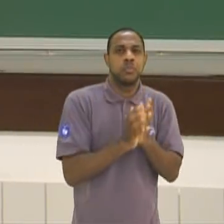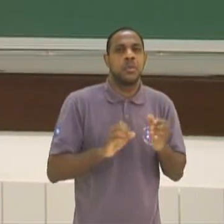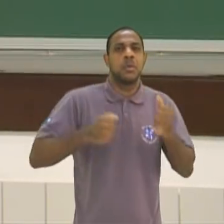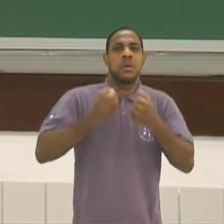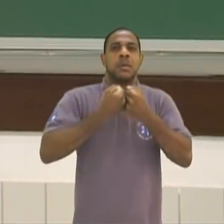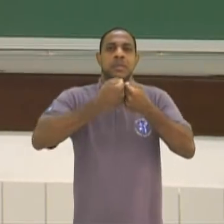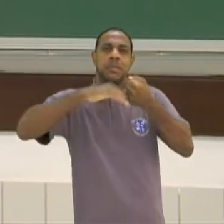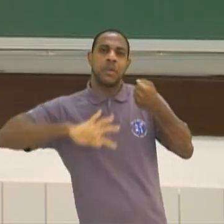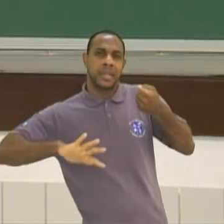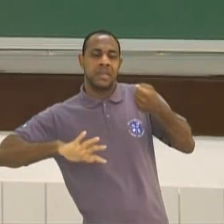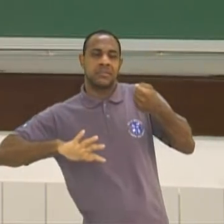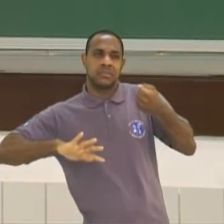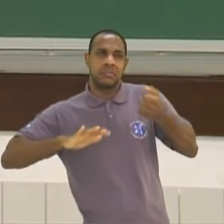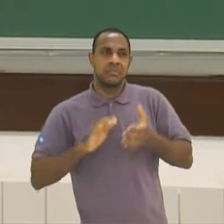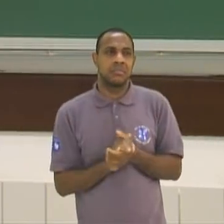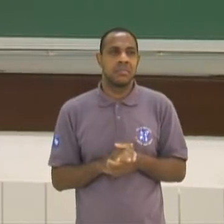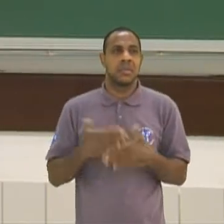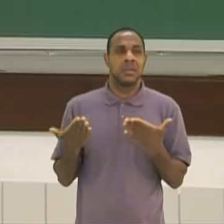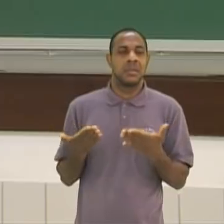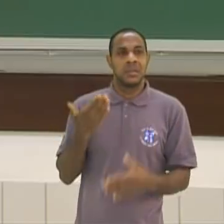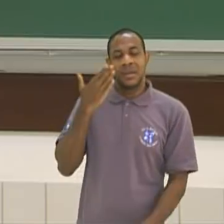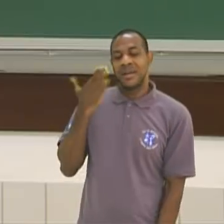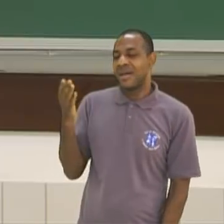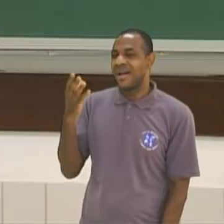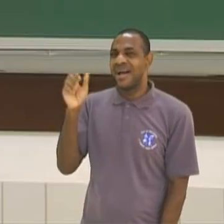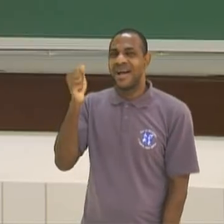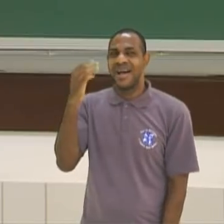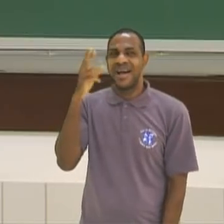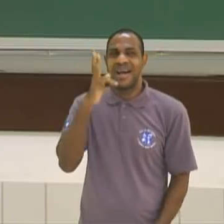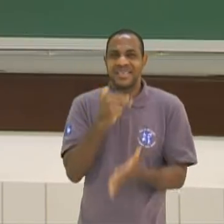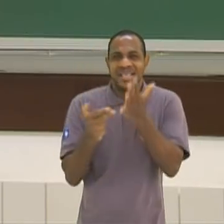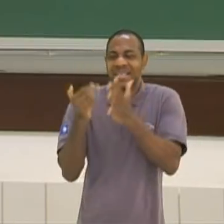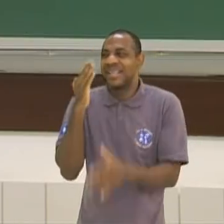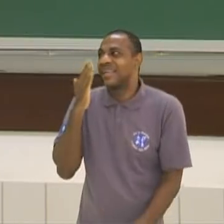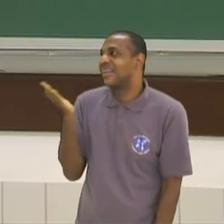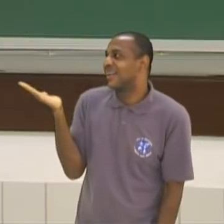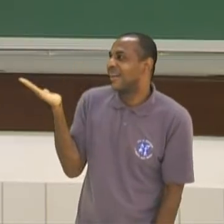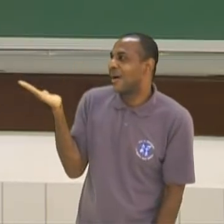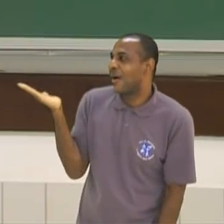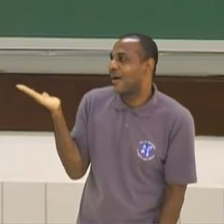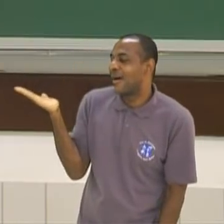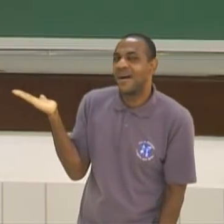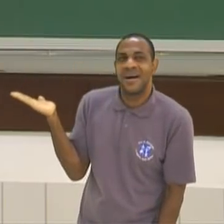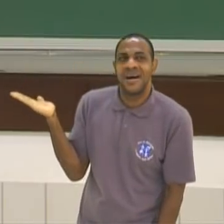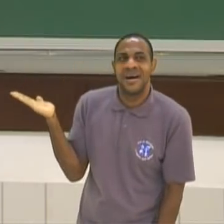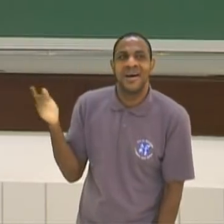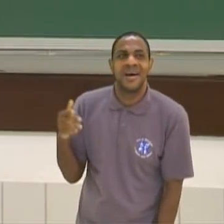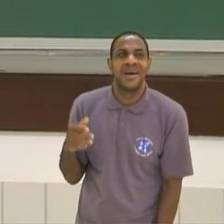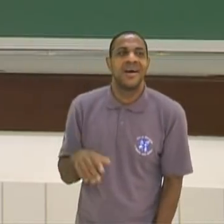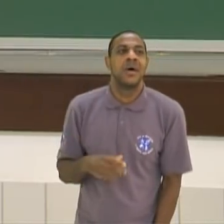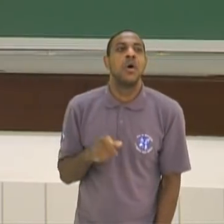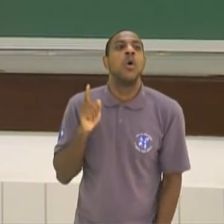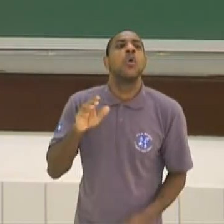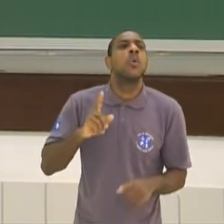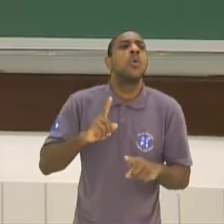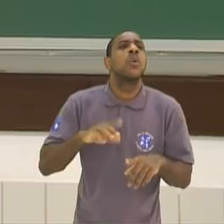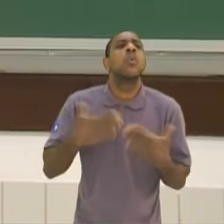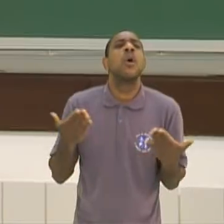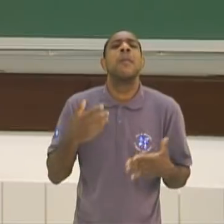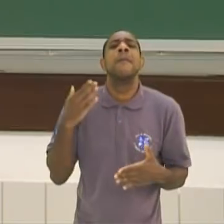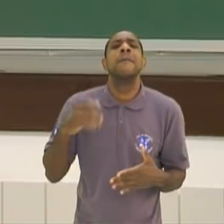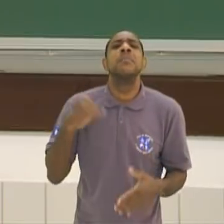democráticas. A charge até te ajuda a entender um pouco dessas críticas, dê uma olhada nela. O que de mais importante, então,